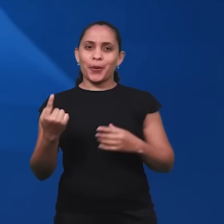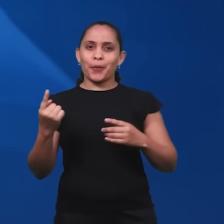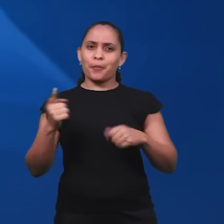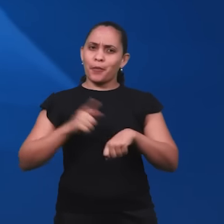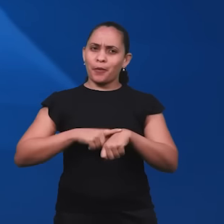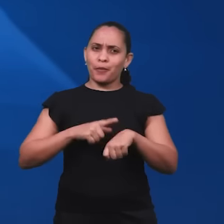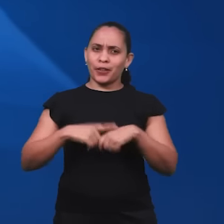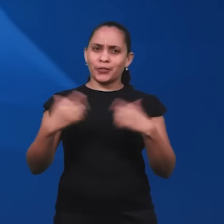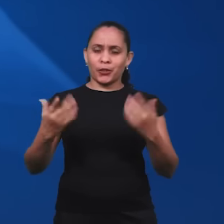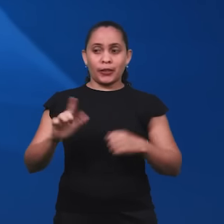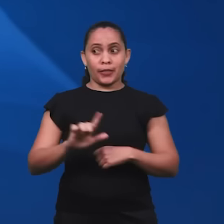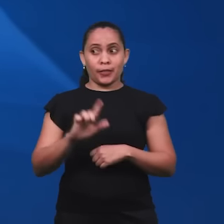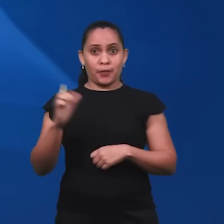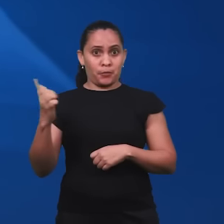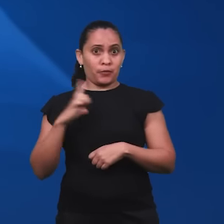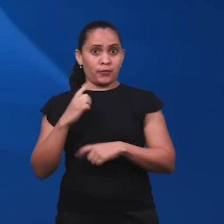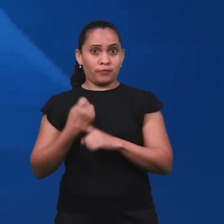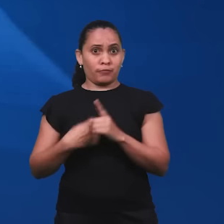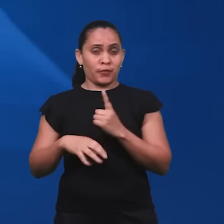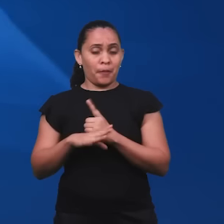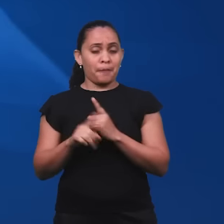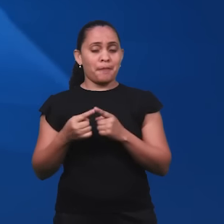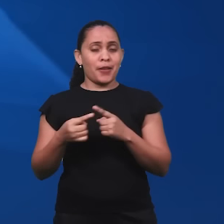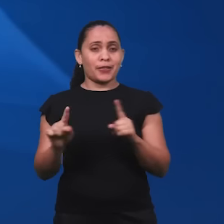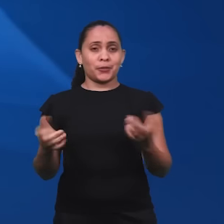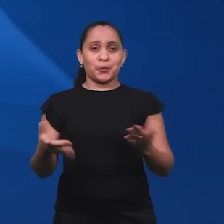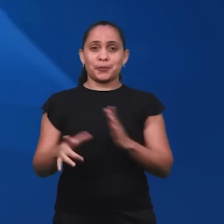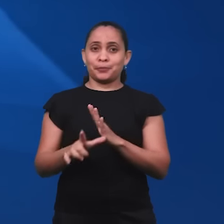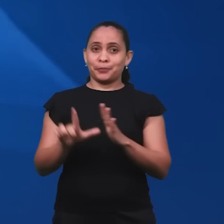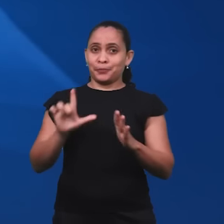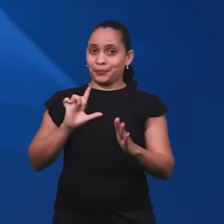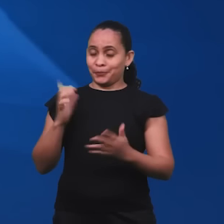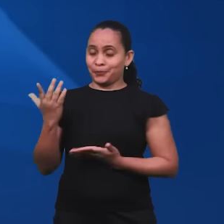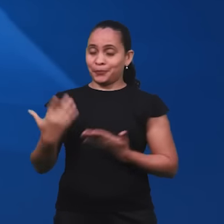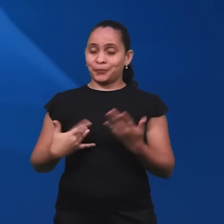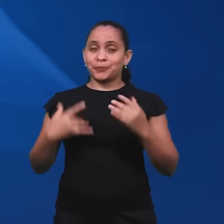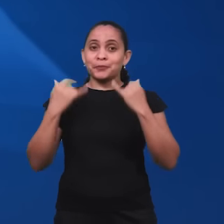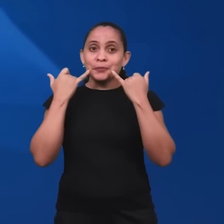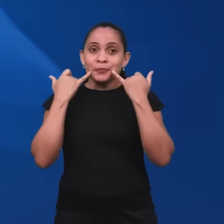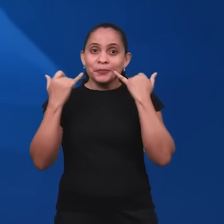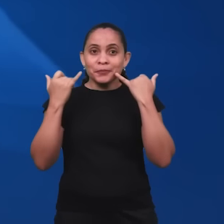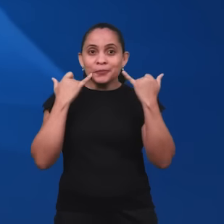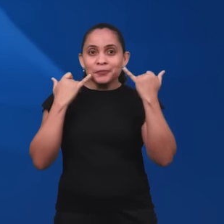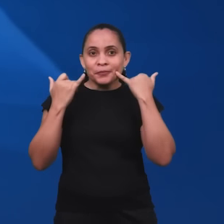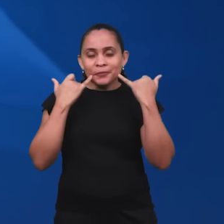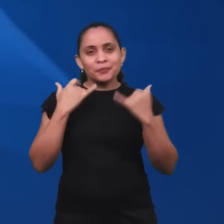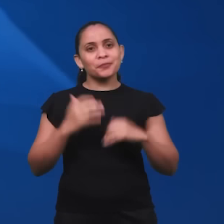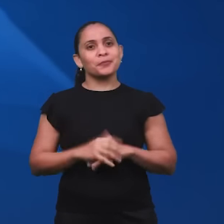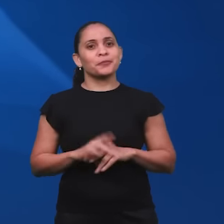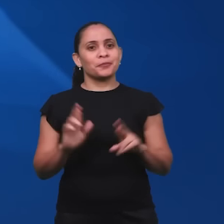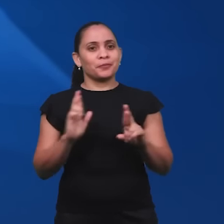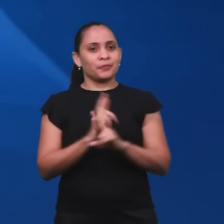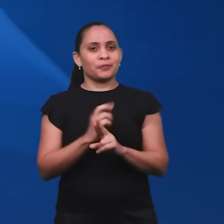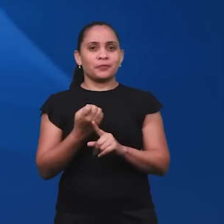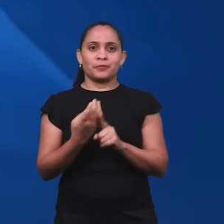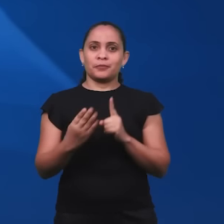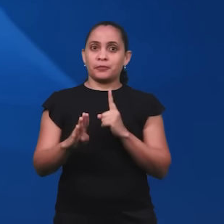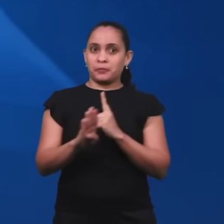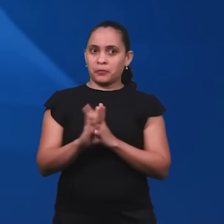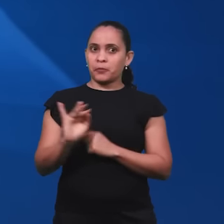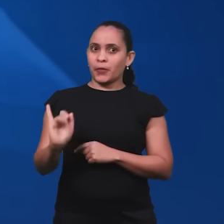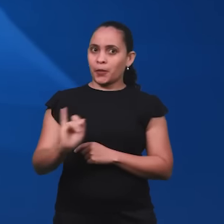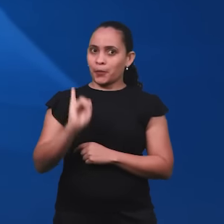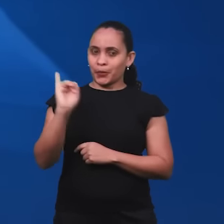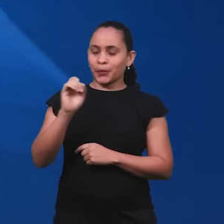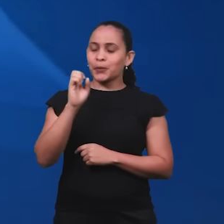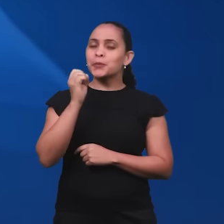será transmitida daqui a pouco, mas que nós antecipamos para os nossos irmãos algumas informações relacionadas à Escola Bíblica, que vão ser úteis